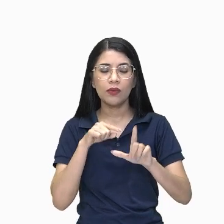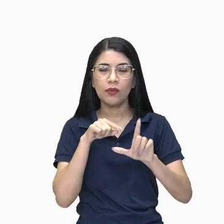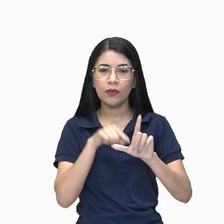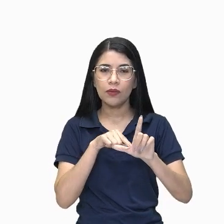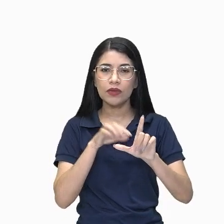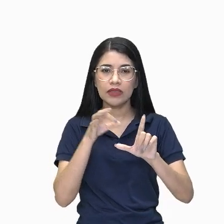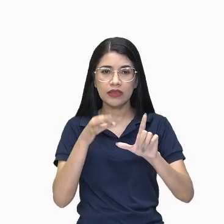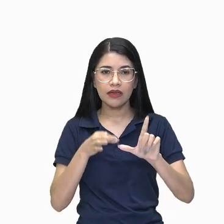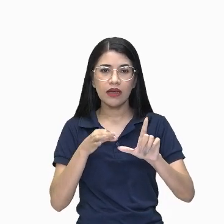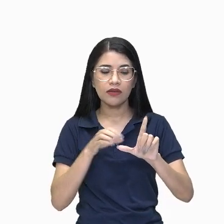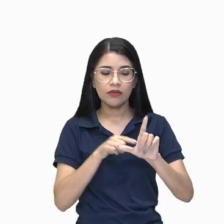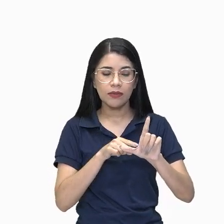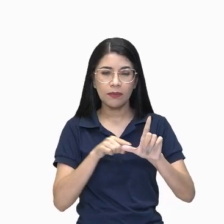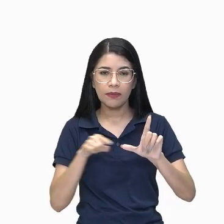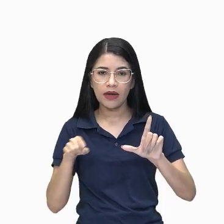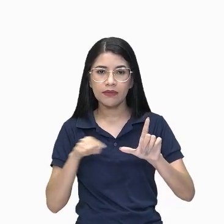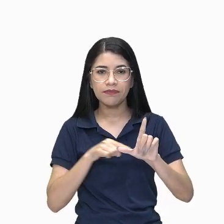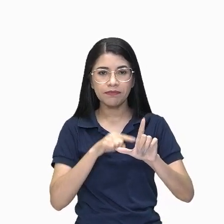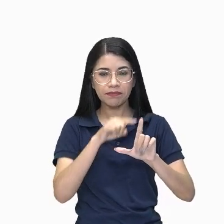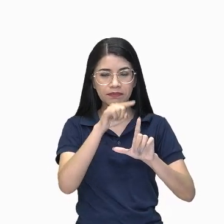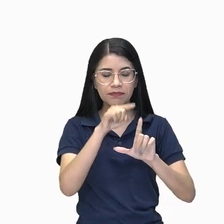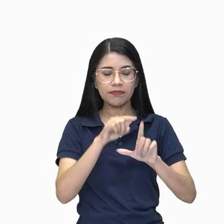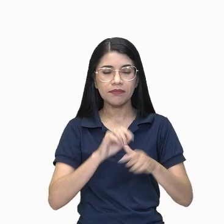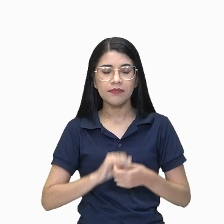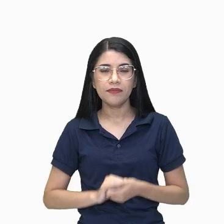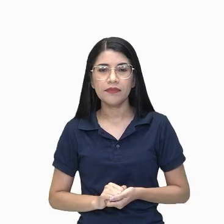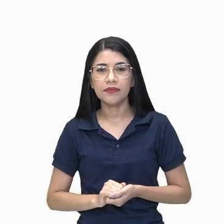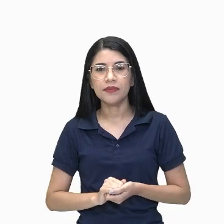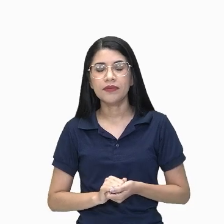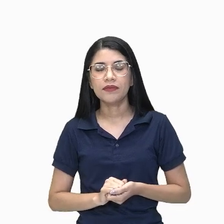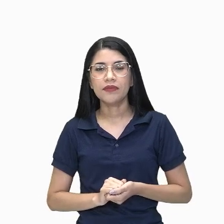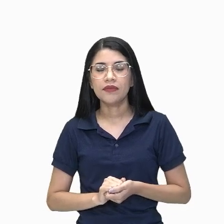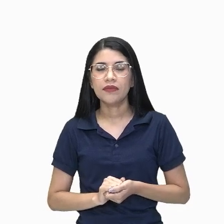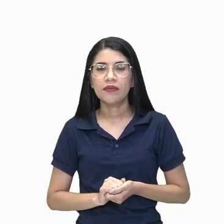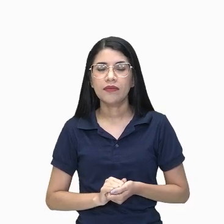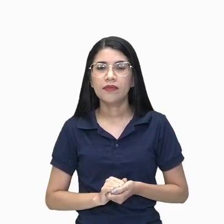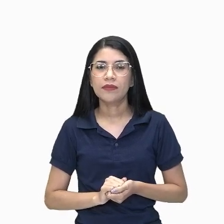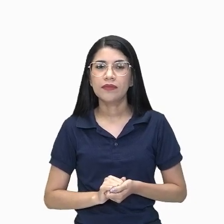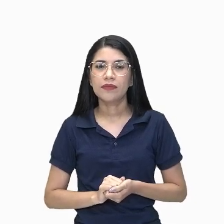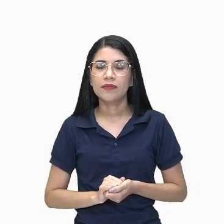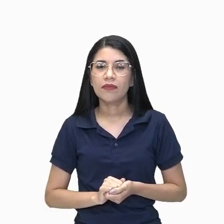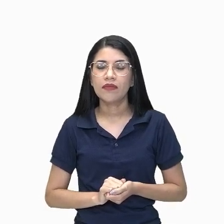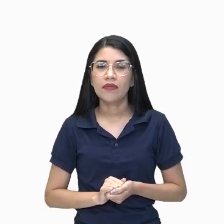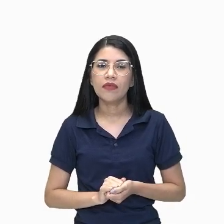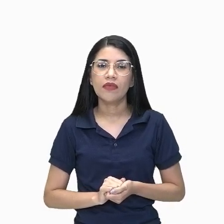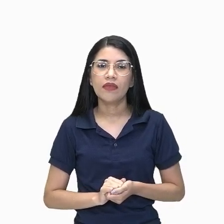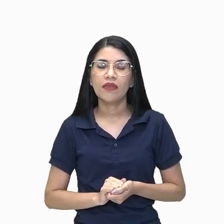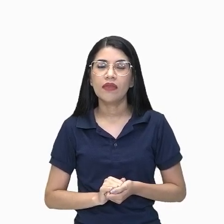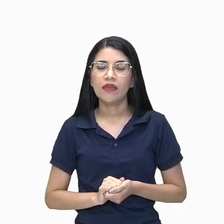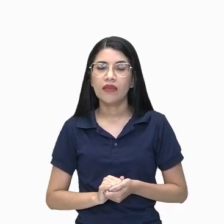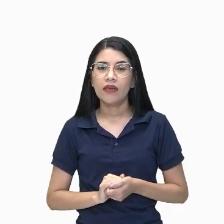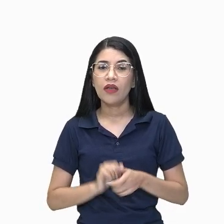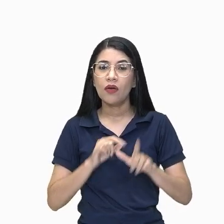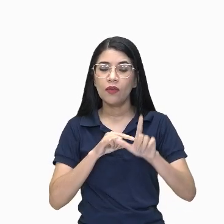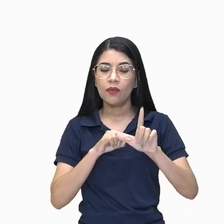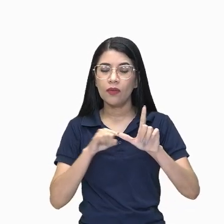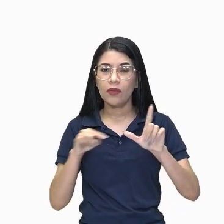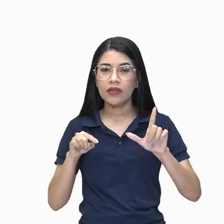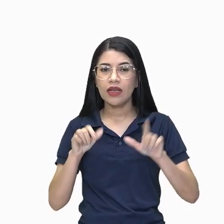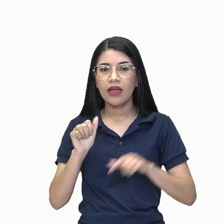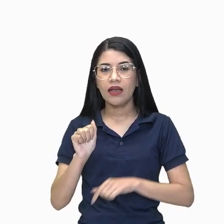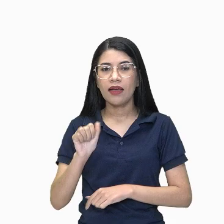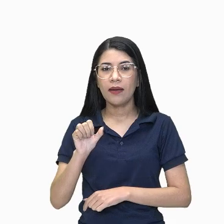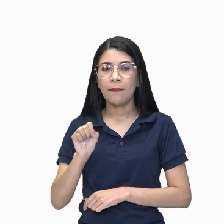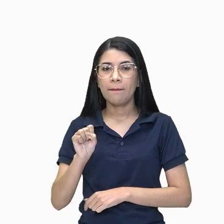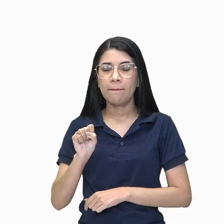dos eixos. E esses eixos partem exatamente ali da origem, tudo bem? O eixo horizontal ele é chamado de abscissa